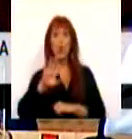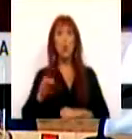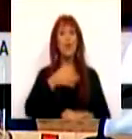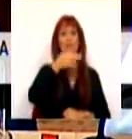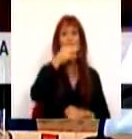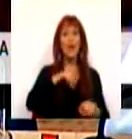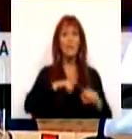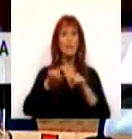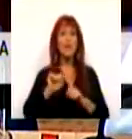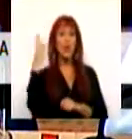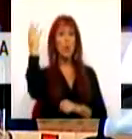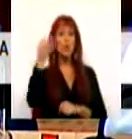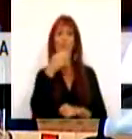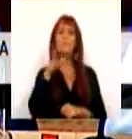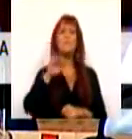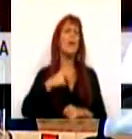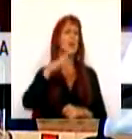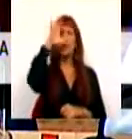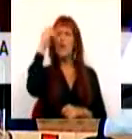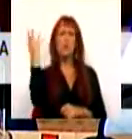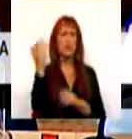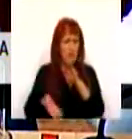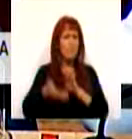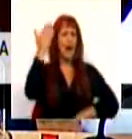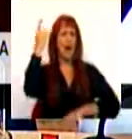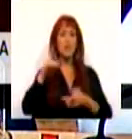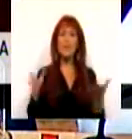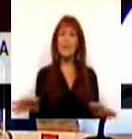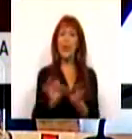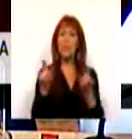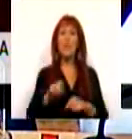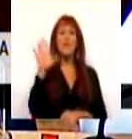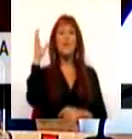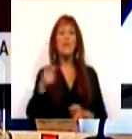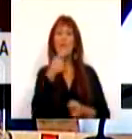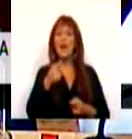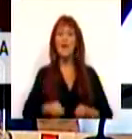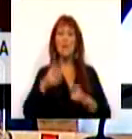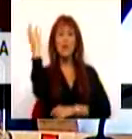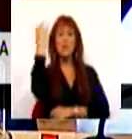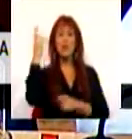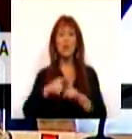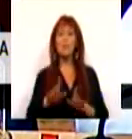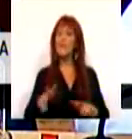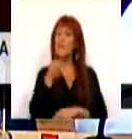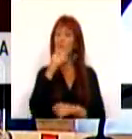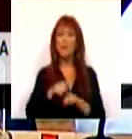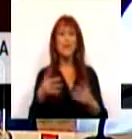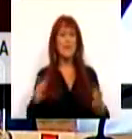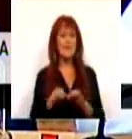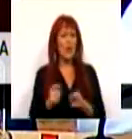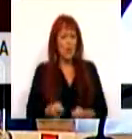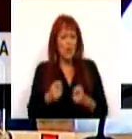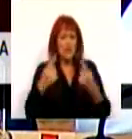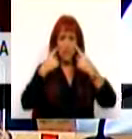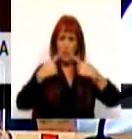de políticas de cultura, falamos mais do que de Ministérios da Cultura. Assim, quando falamos de investimentos na cultura, devemos falar em termos de